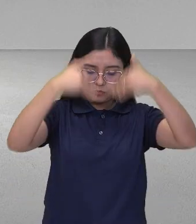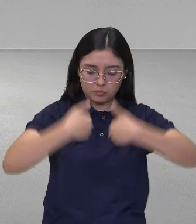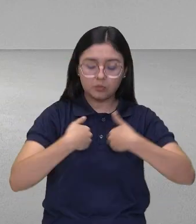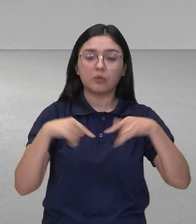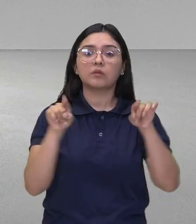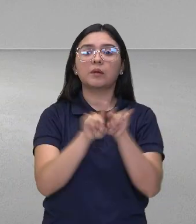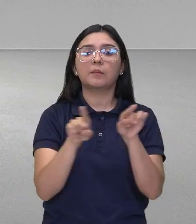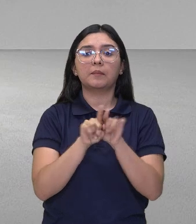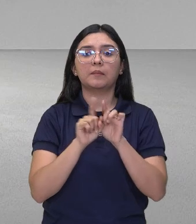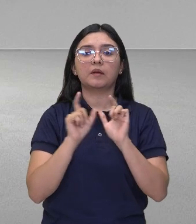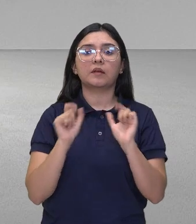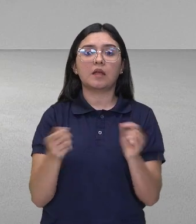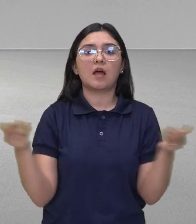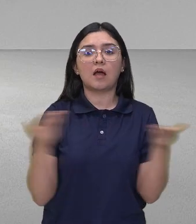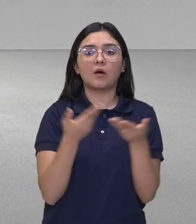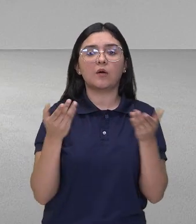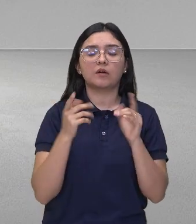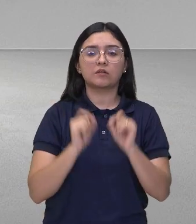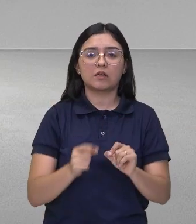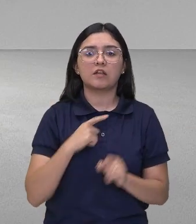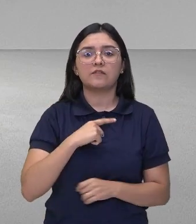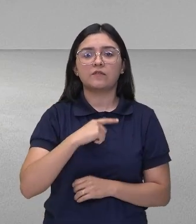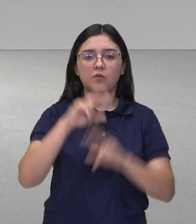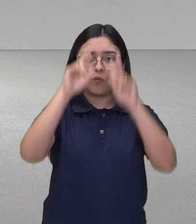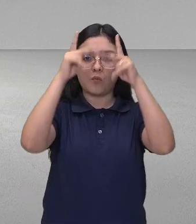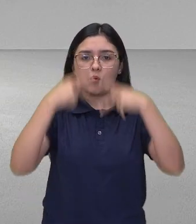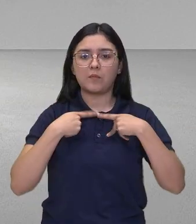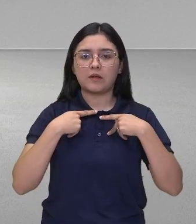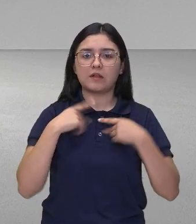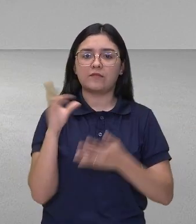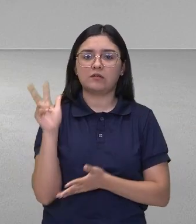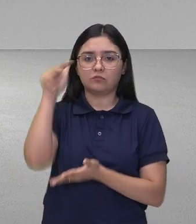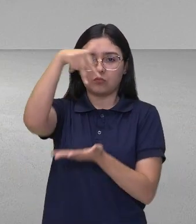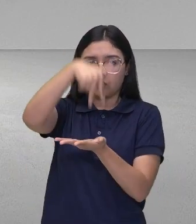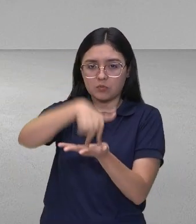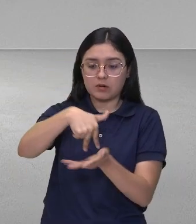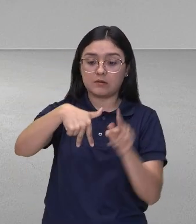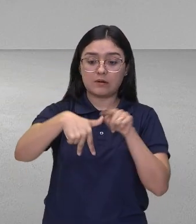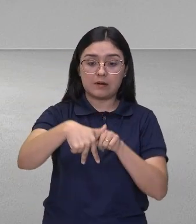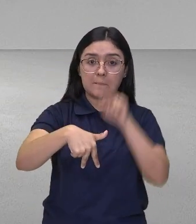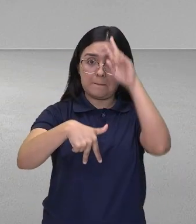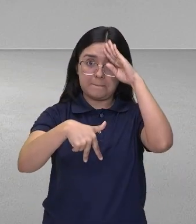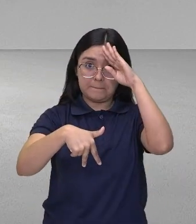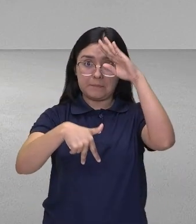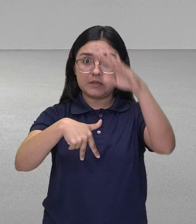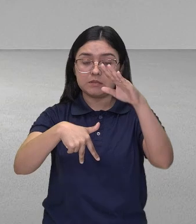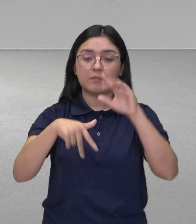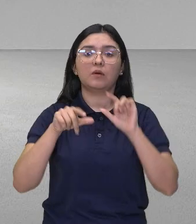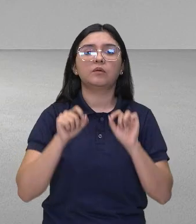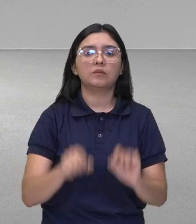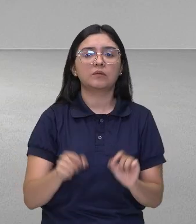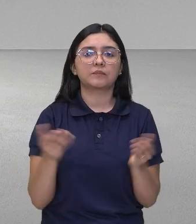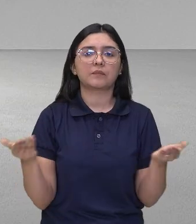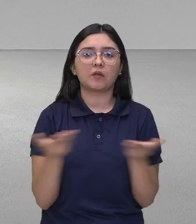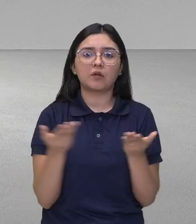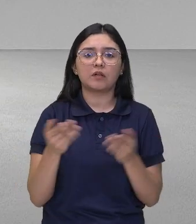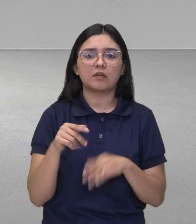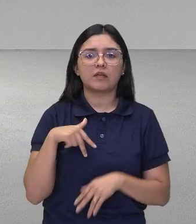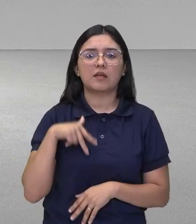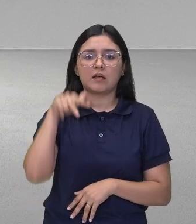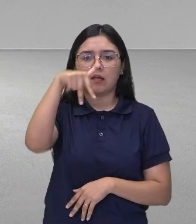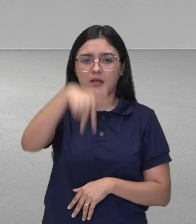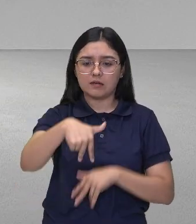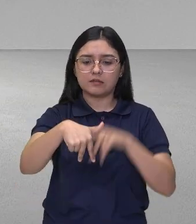então, que vai se tornar o quê? O centro, então, desse universo. É este homem, inclusive, que está pensando, não é mesmo?